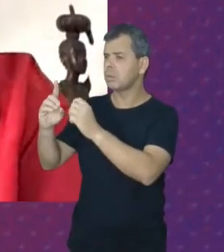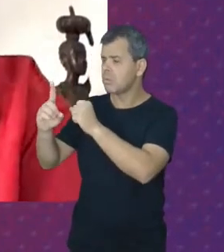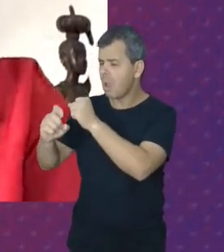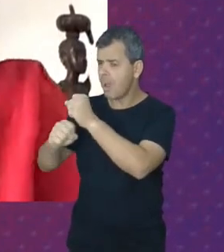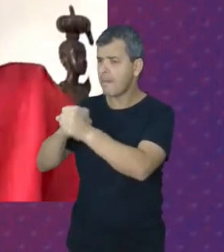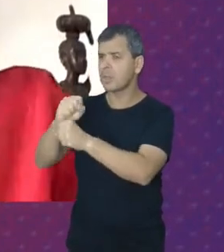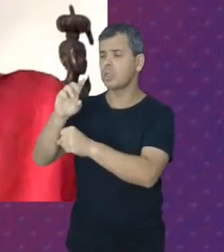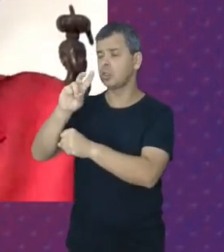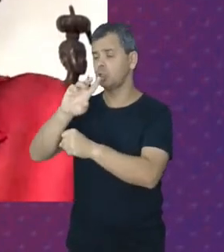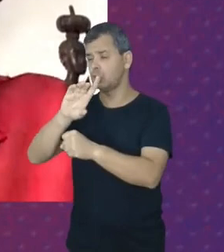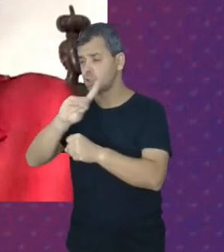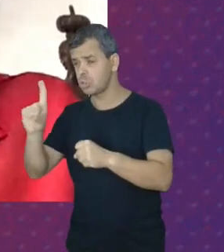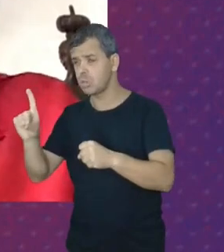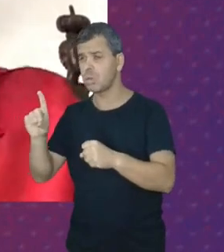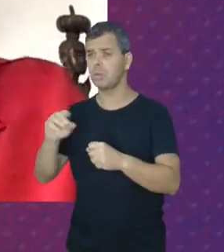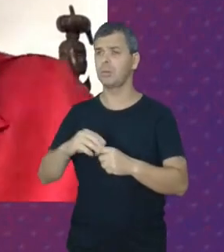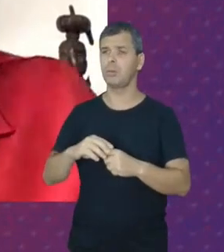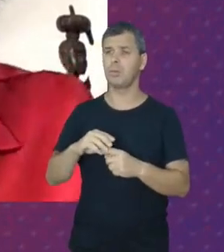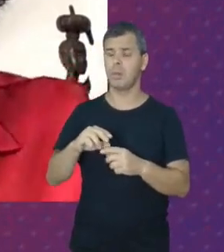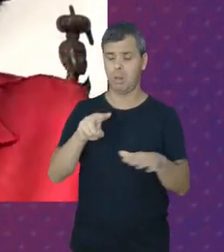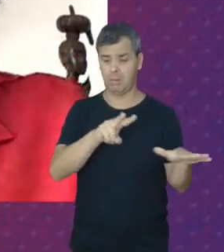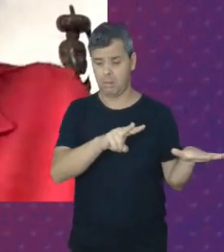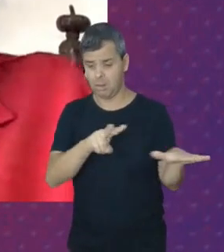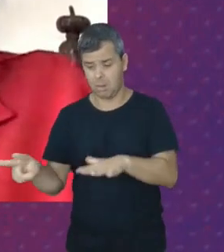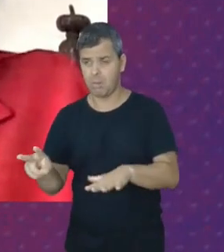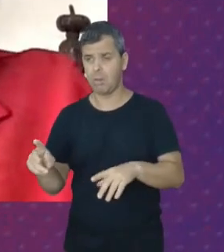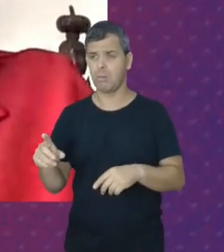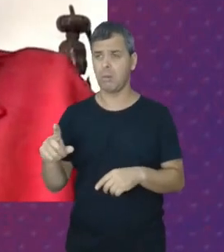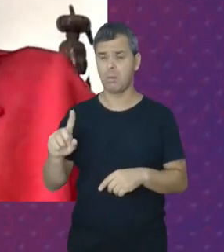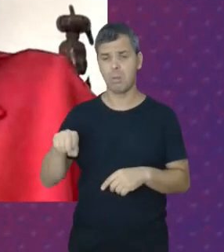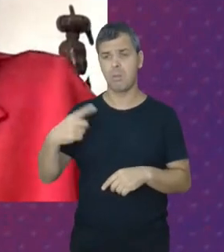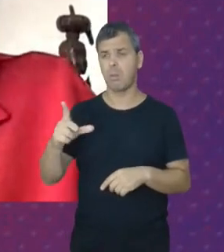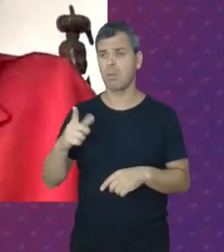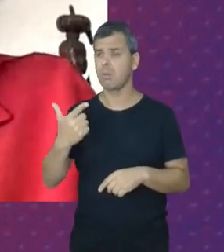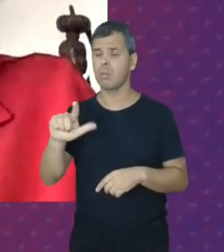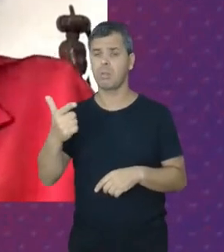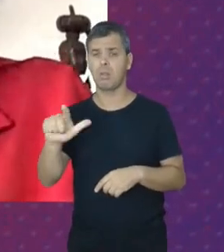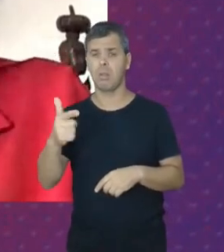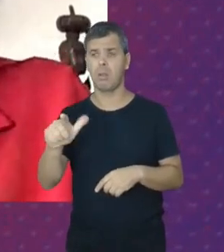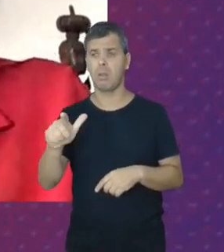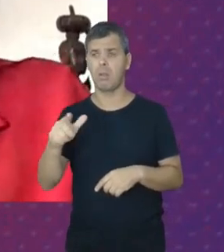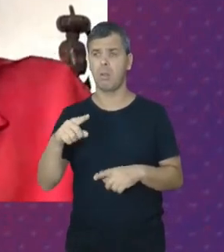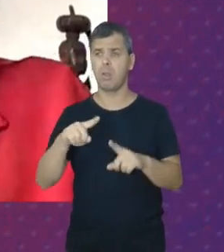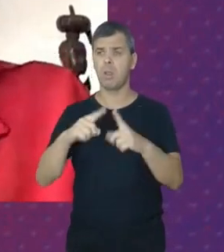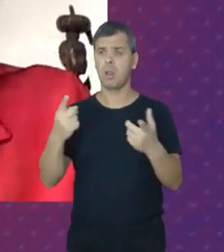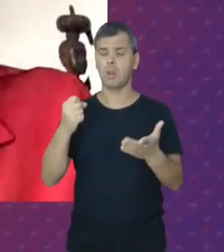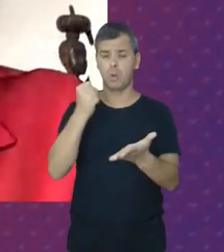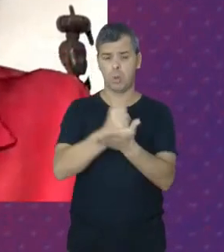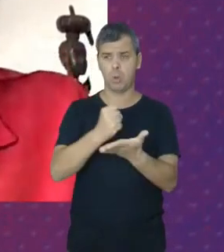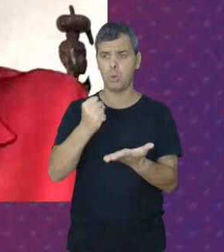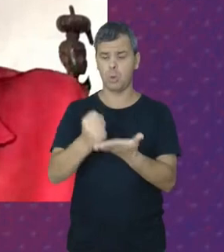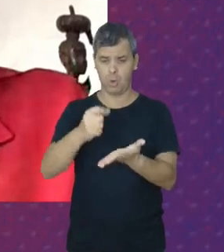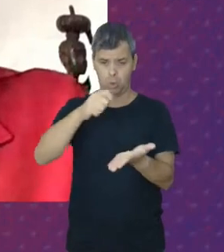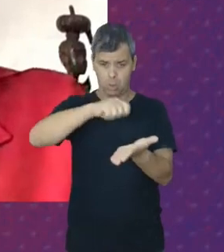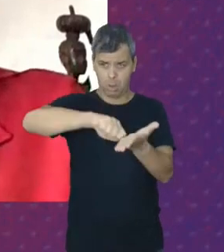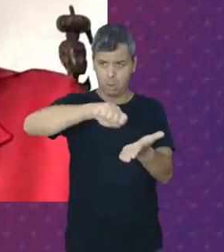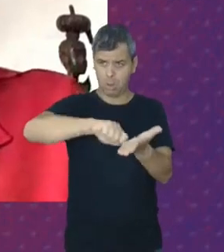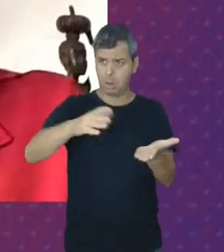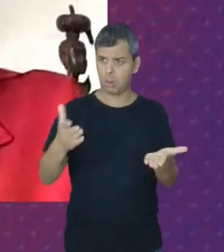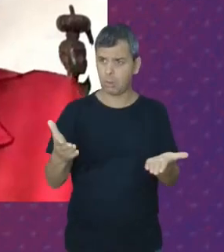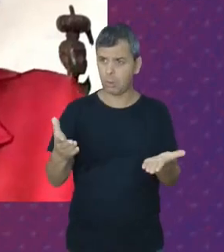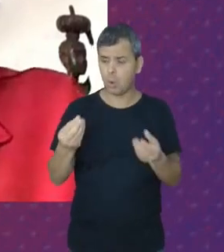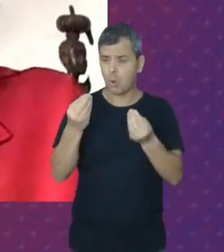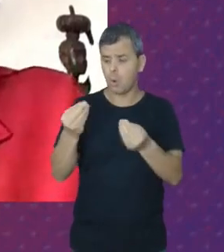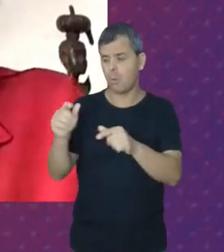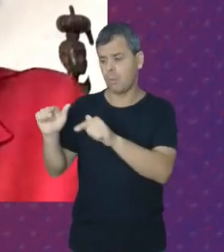tantos Dias Na semana E depois Você não ter Ali o seu Contrato Assinado Enquanto